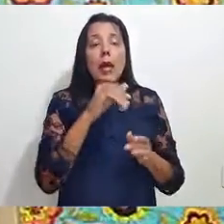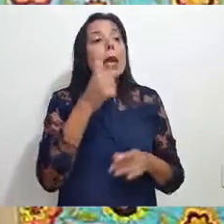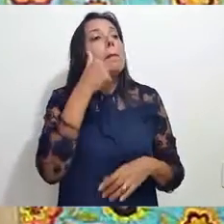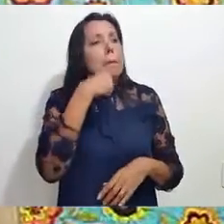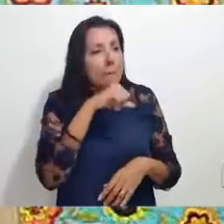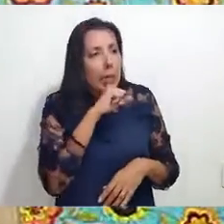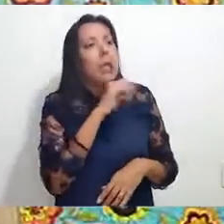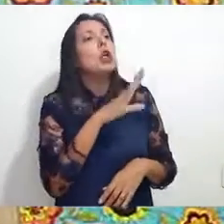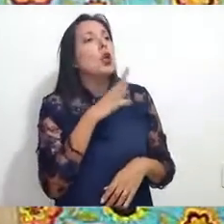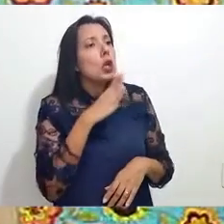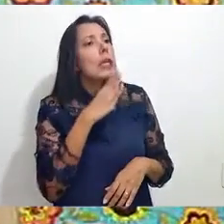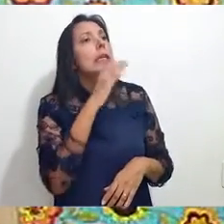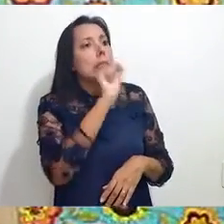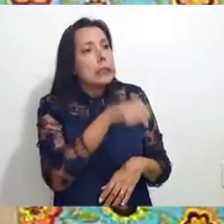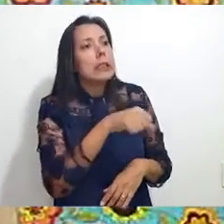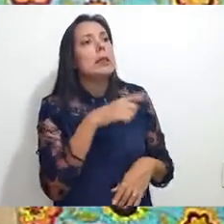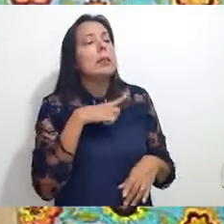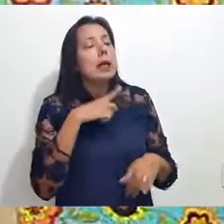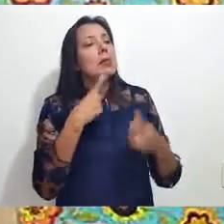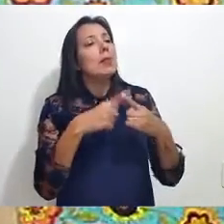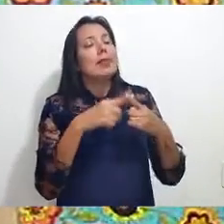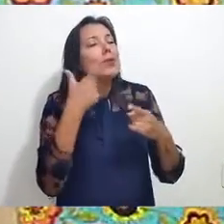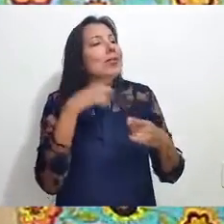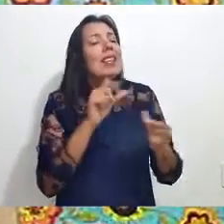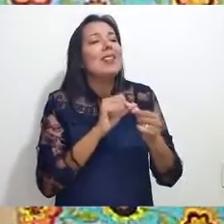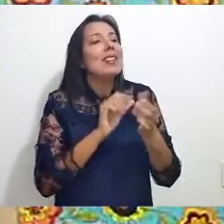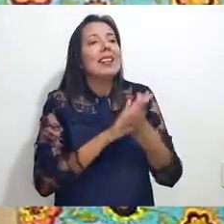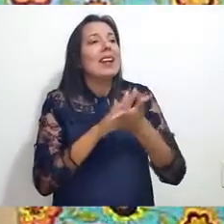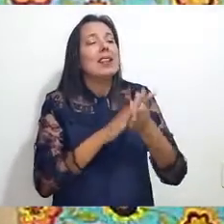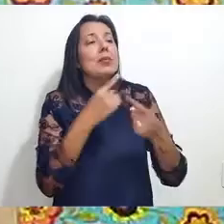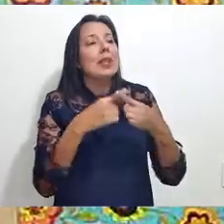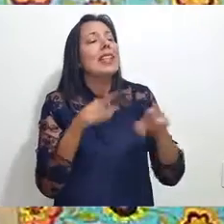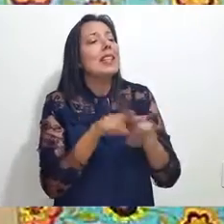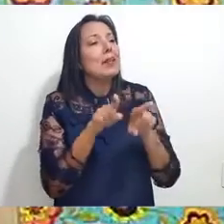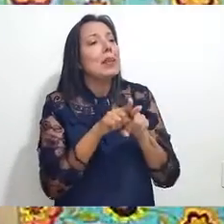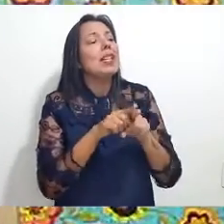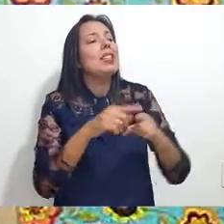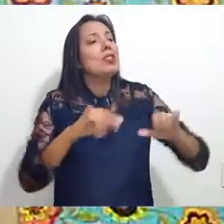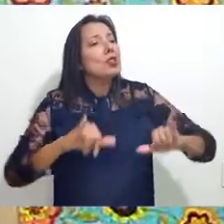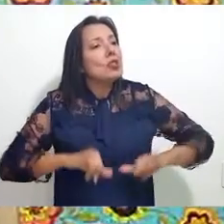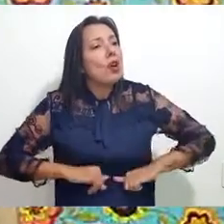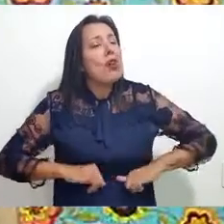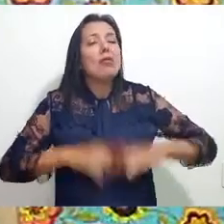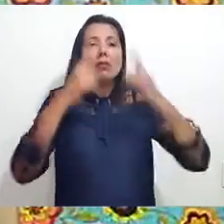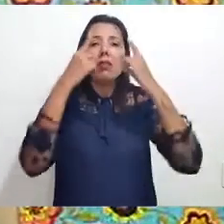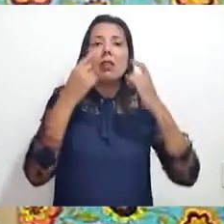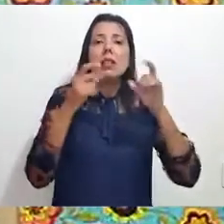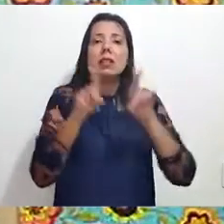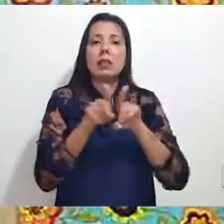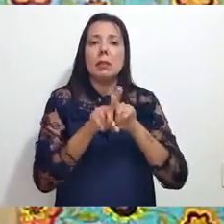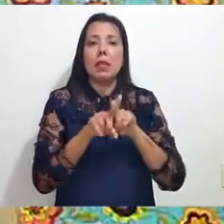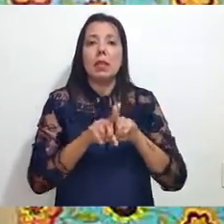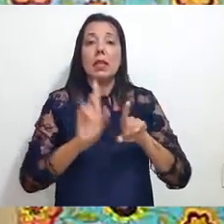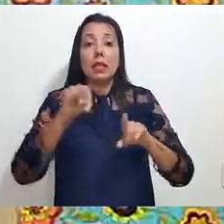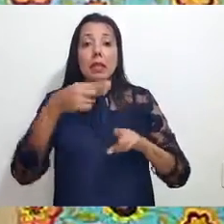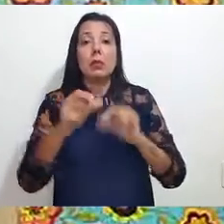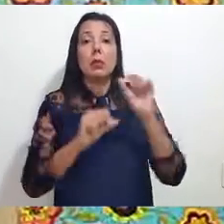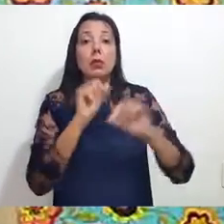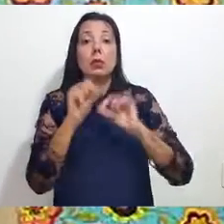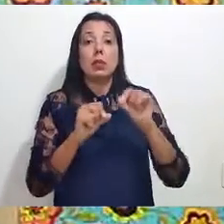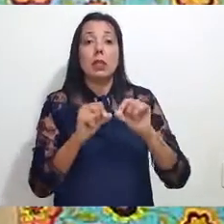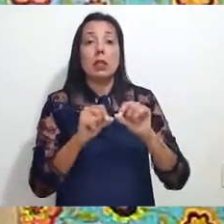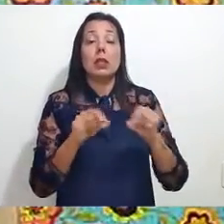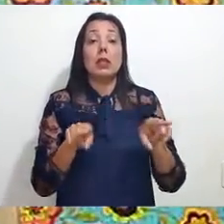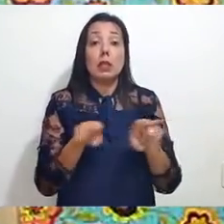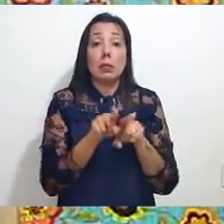fazer nada porque também é vítima, né, nesse ciclo de violências. E depois, e são casos que a gente